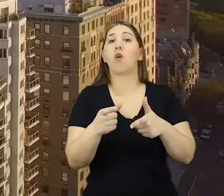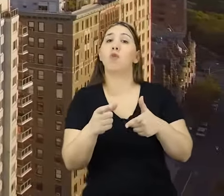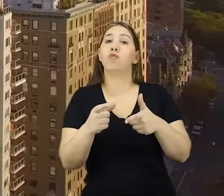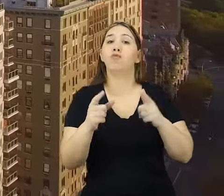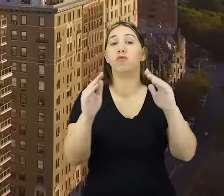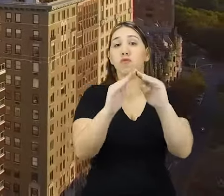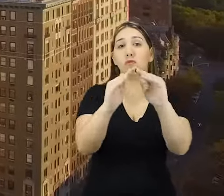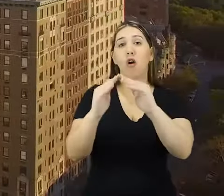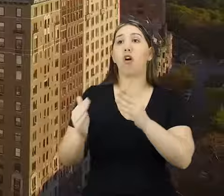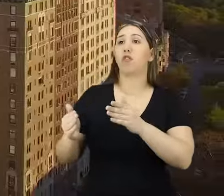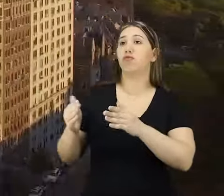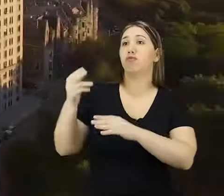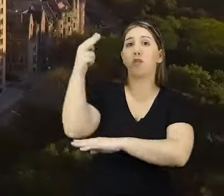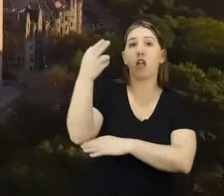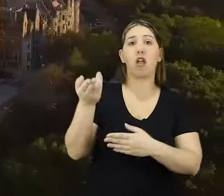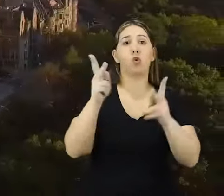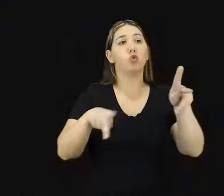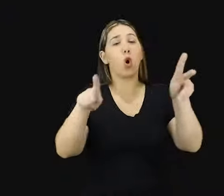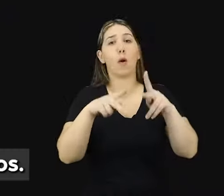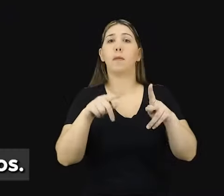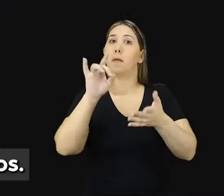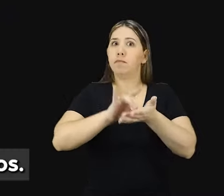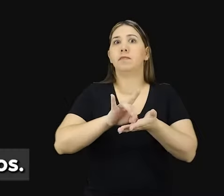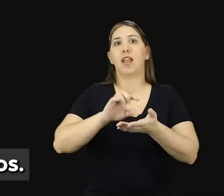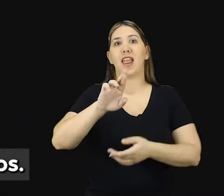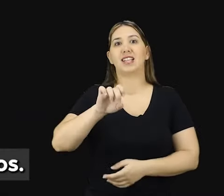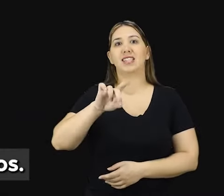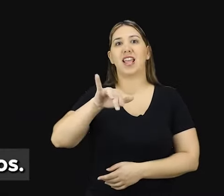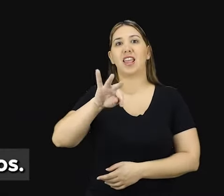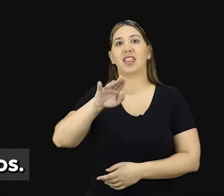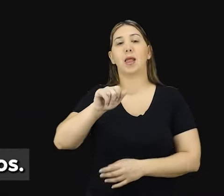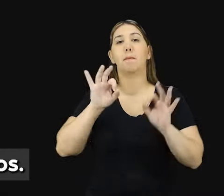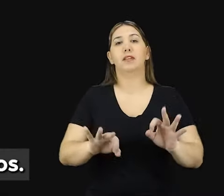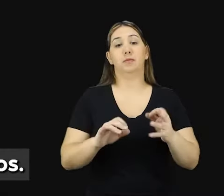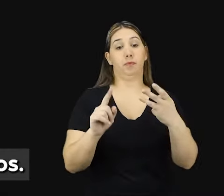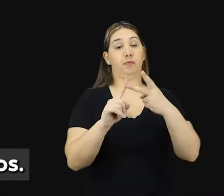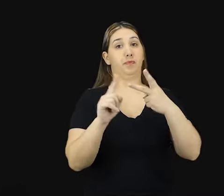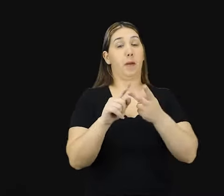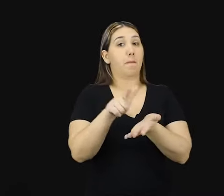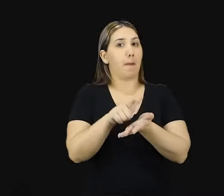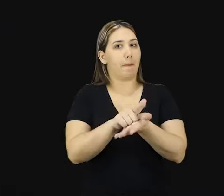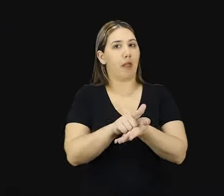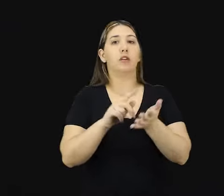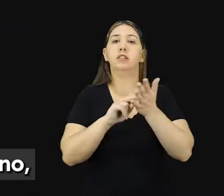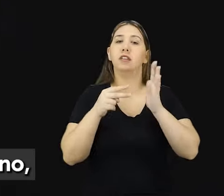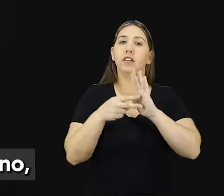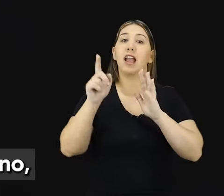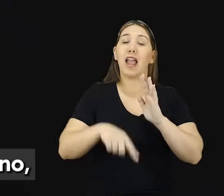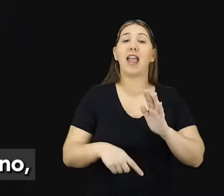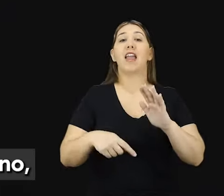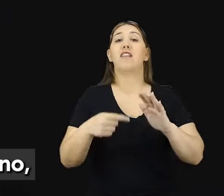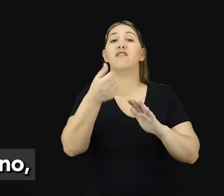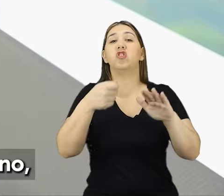de operação de um hotel ou de um shopping. Já o fundo de papel, ele compra valores mobiliários. O investidor consegue, com o